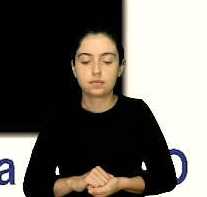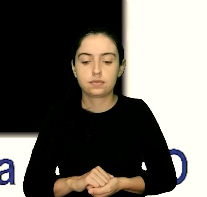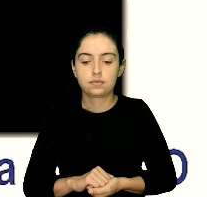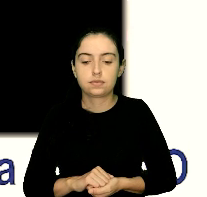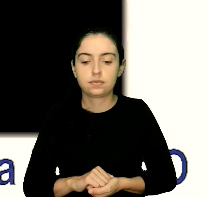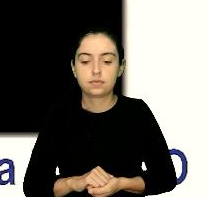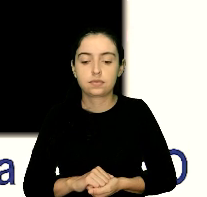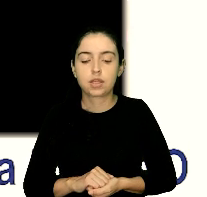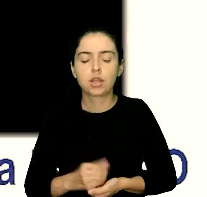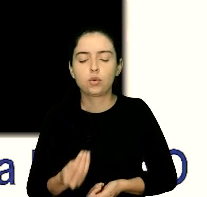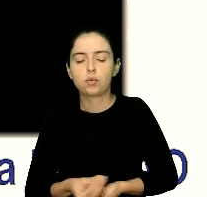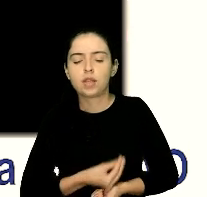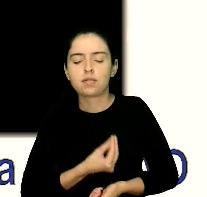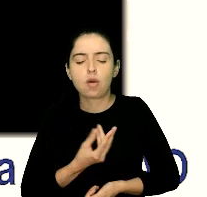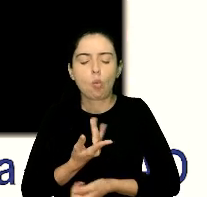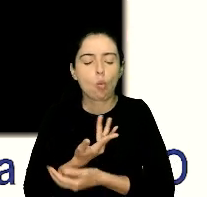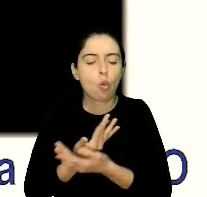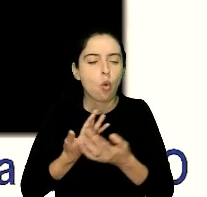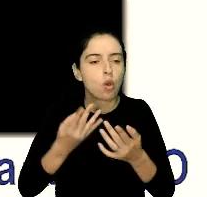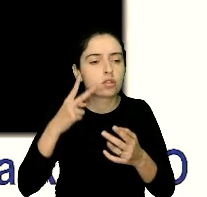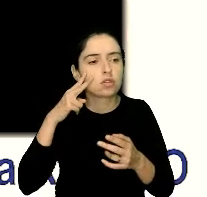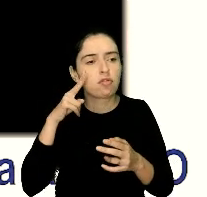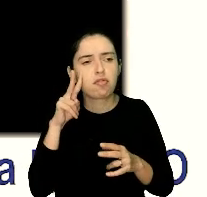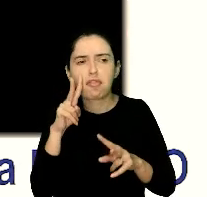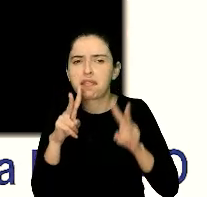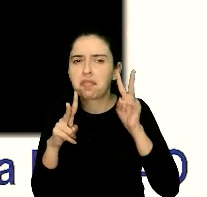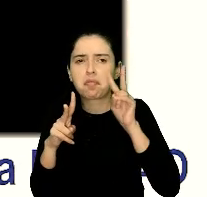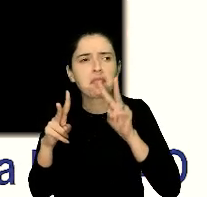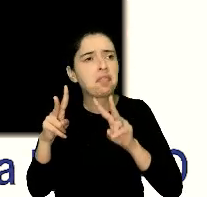Nessa vida tem coisas que os olhos não podem ver,